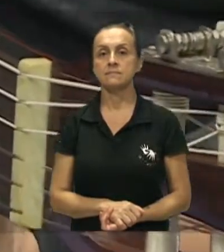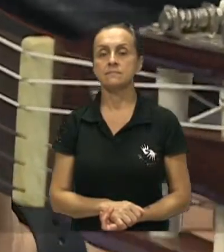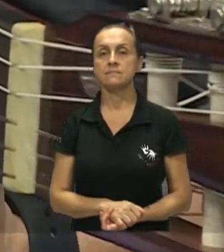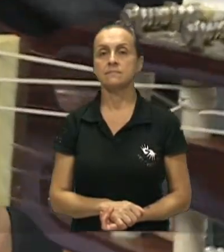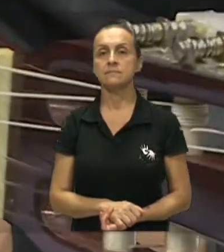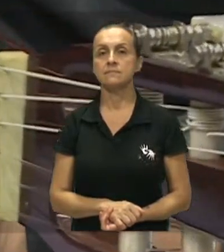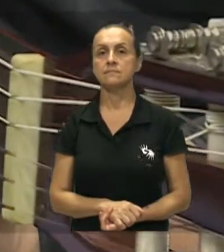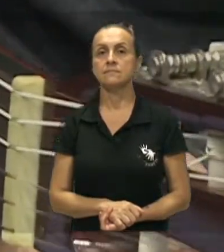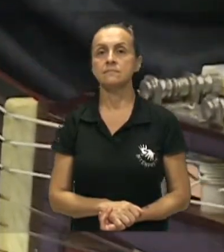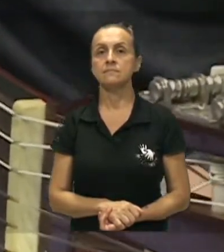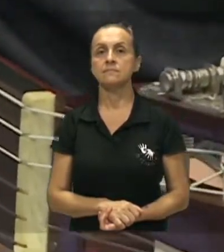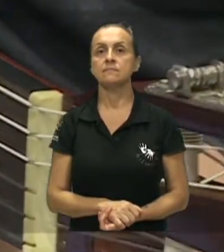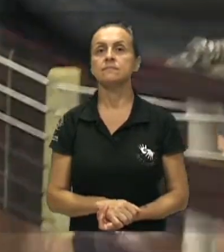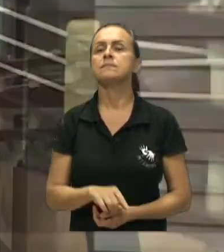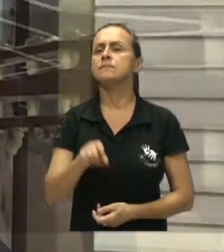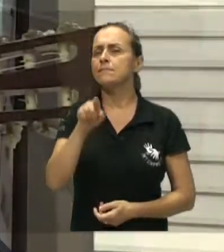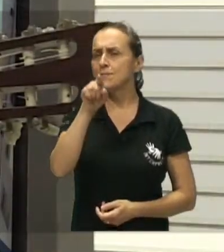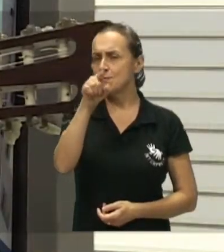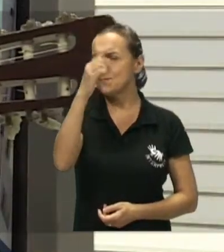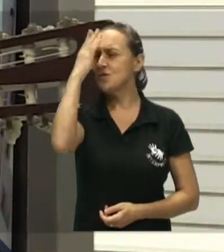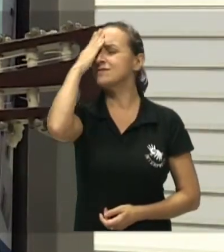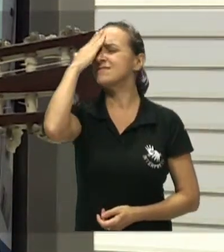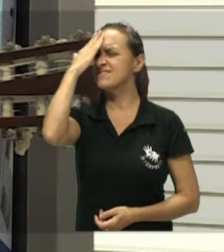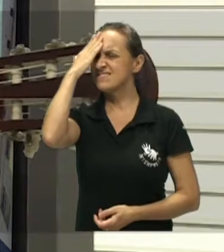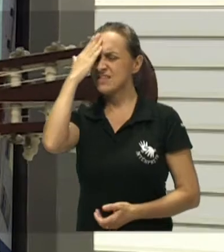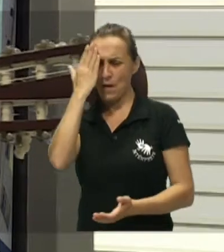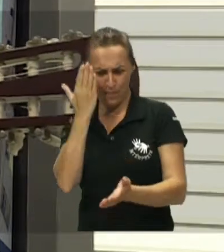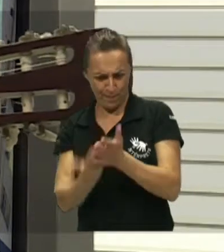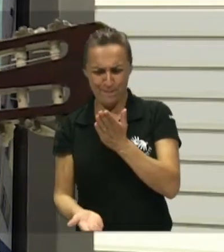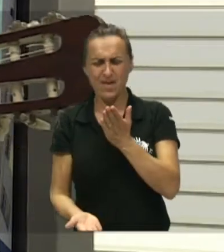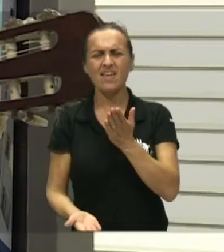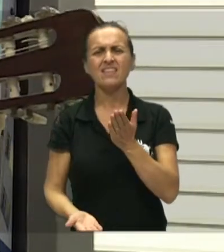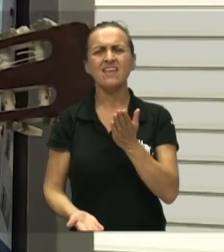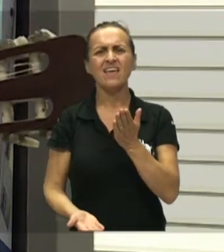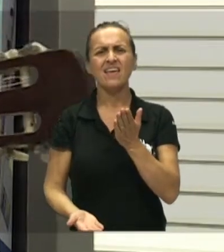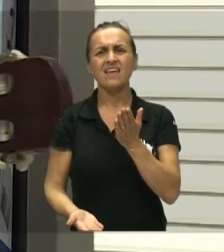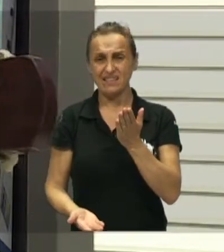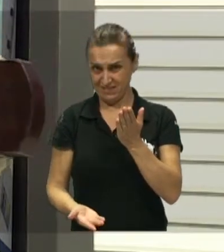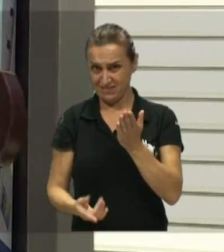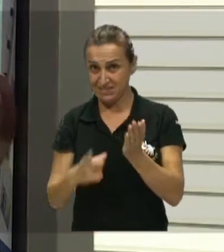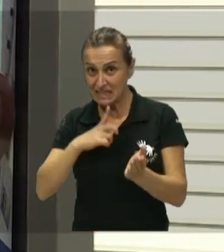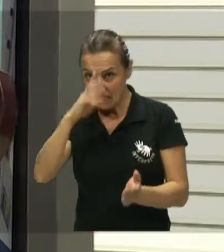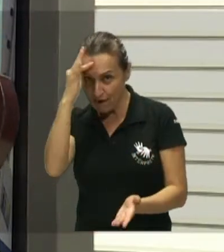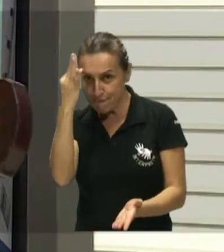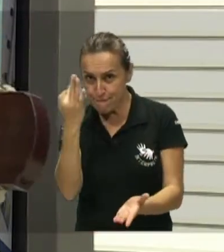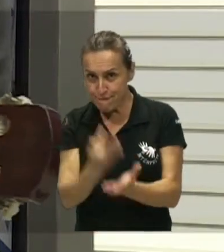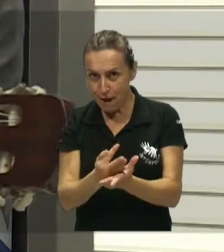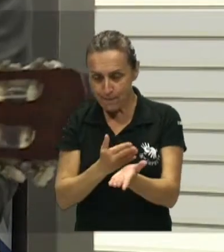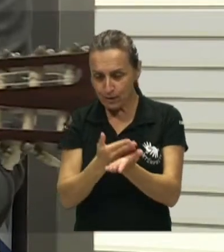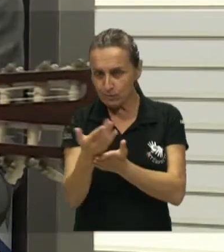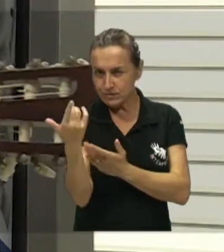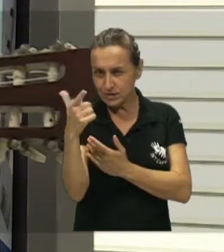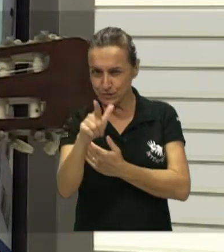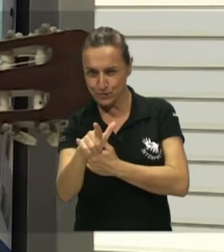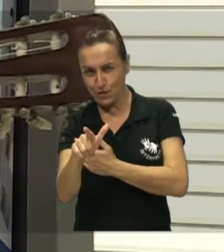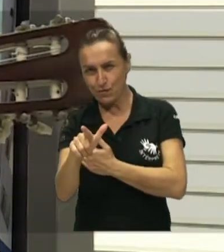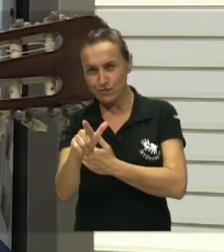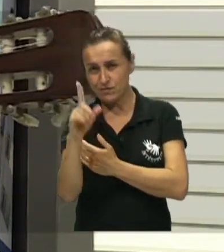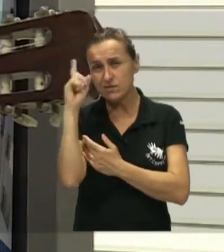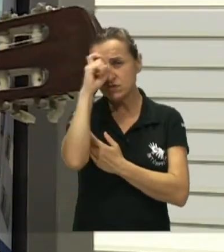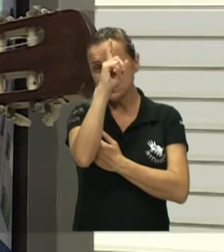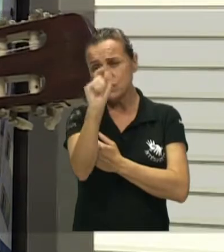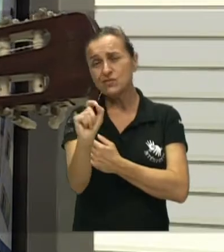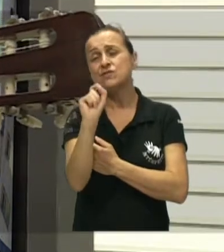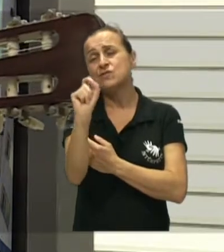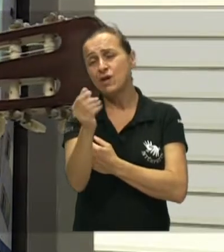Você sabe perder, tem fé pra recomeçar. O difícil pra você é saber ganhar, é